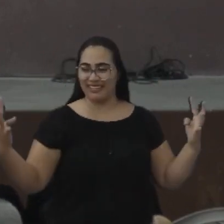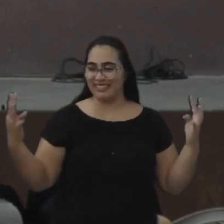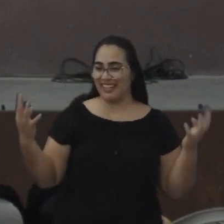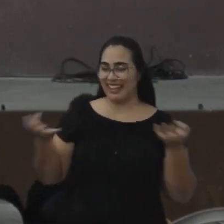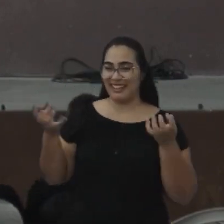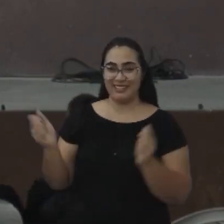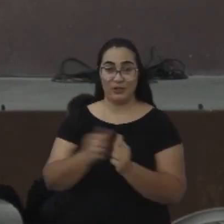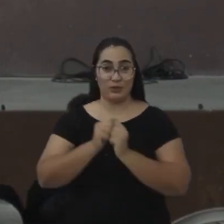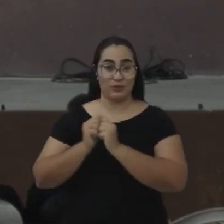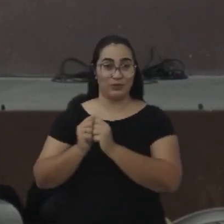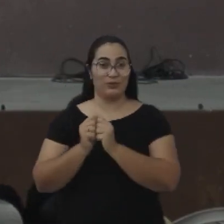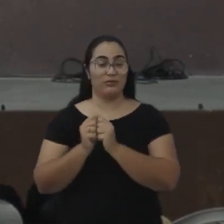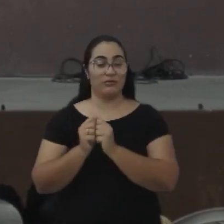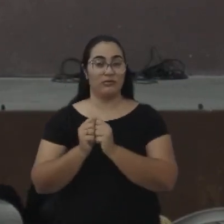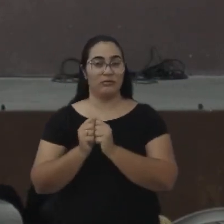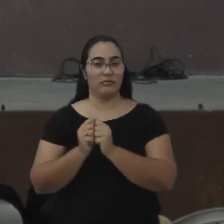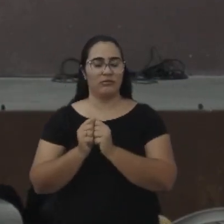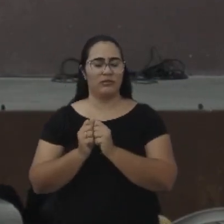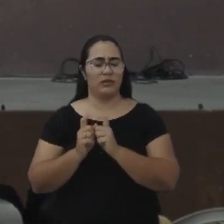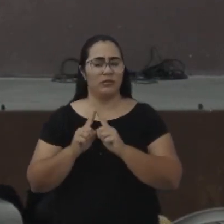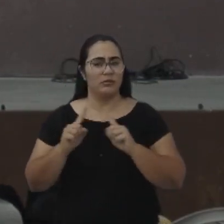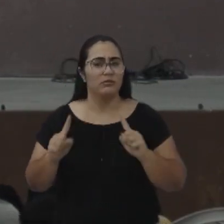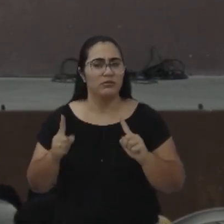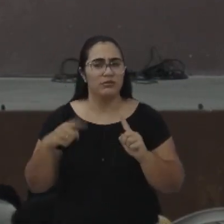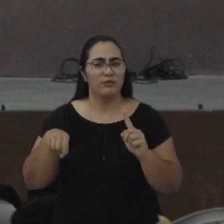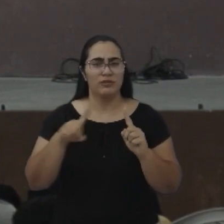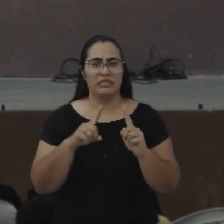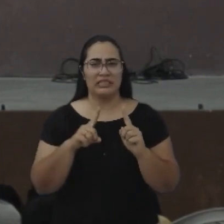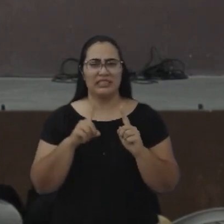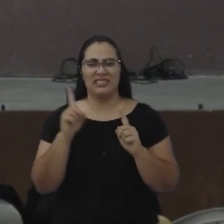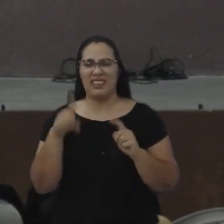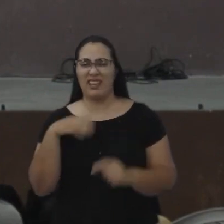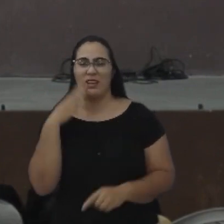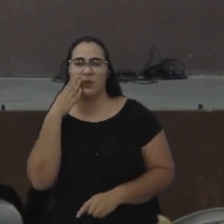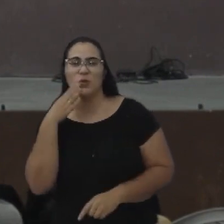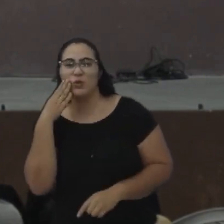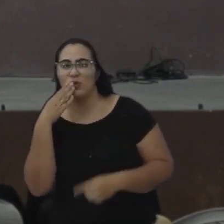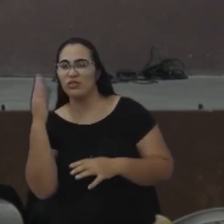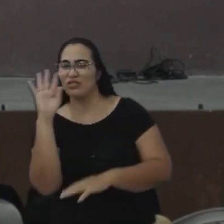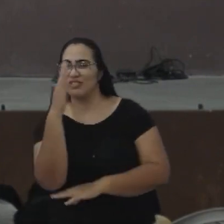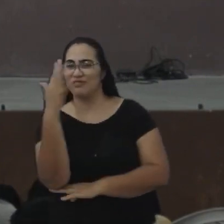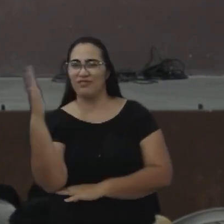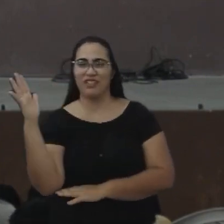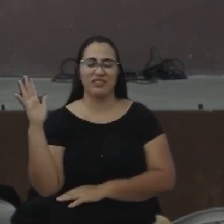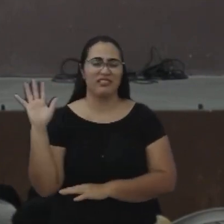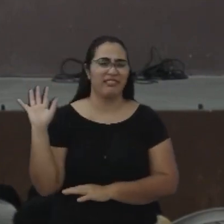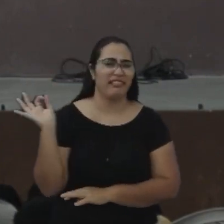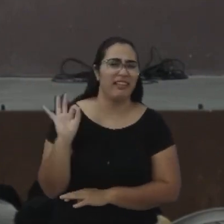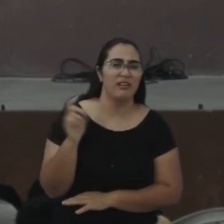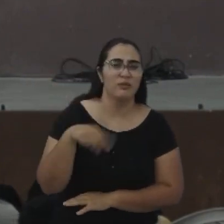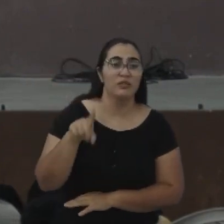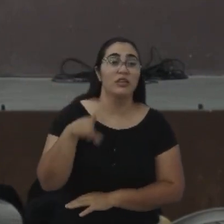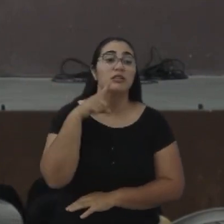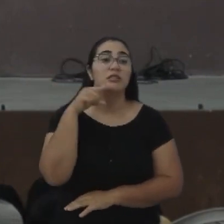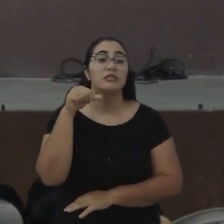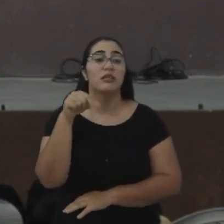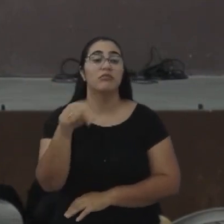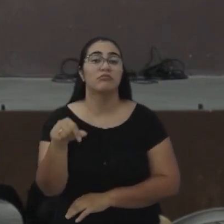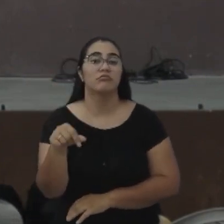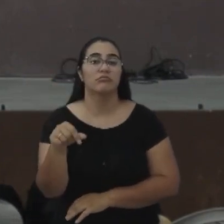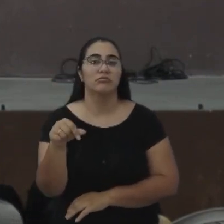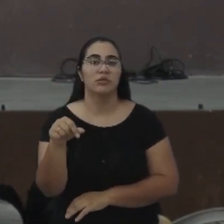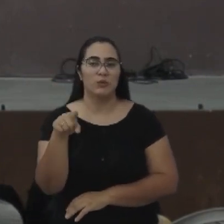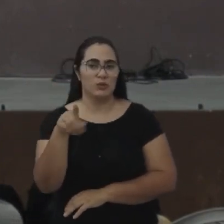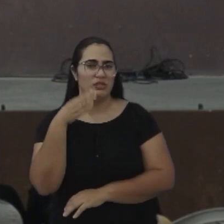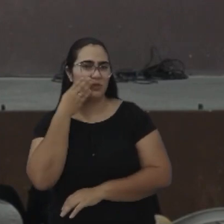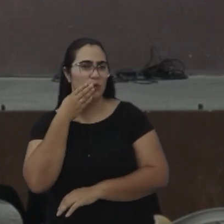gente. Mas entenda uma coisa, você não vai ser um docinho de festa. Nunca você vai ser. Você é sal. Você não é